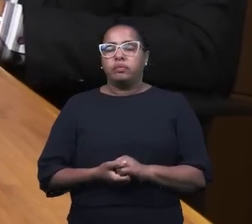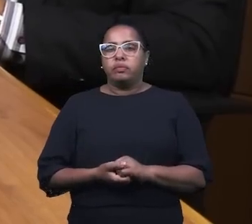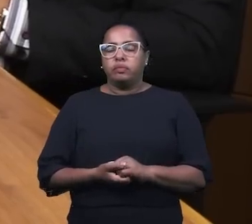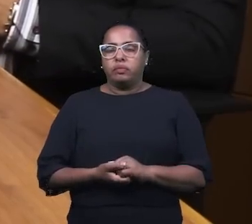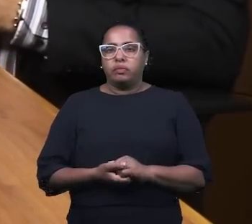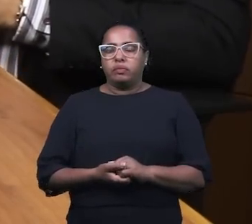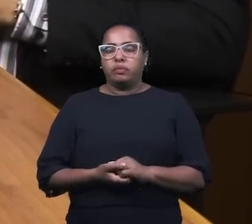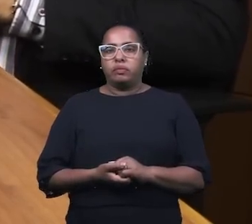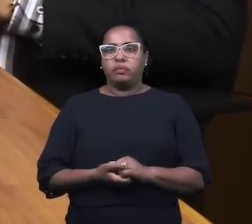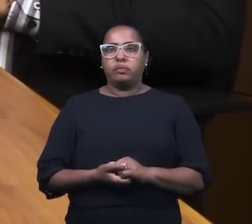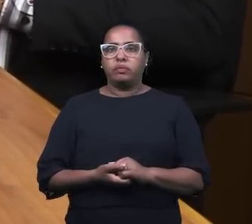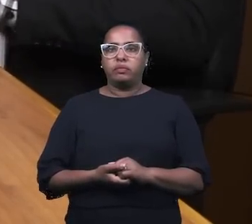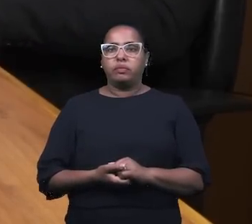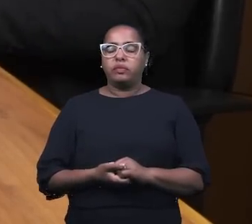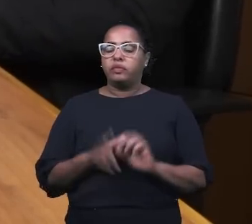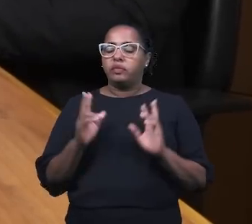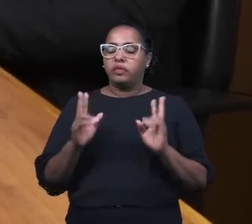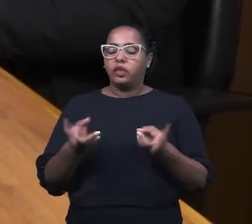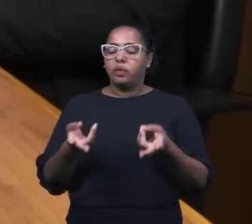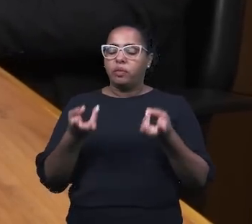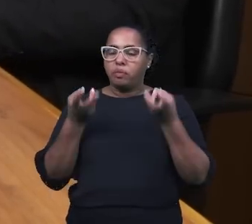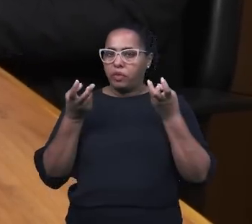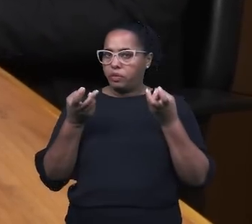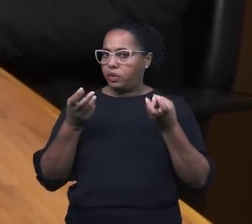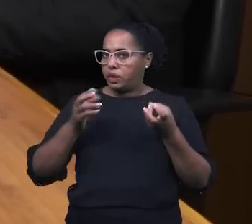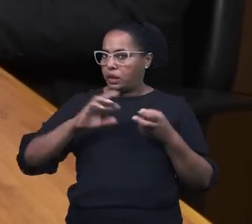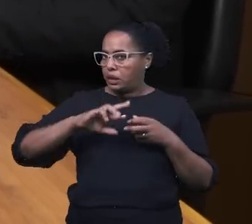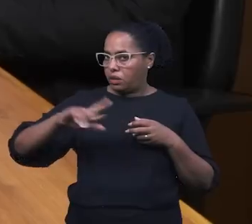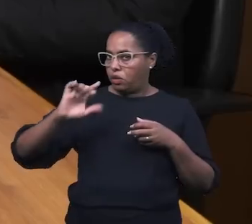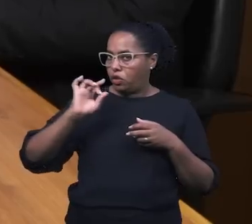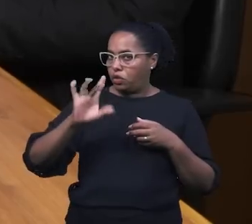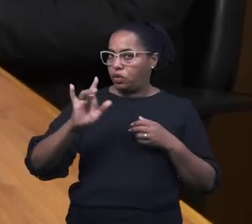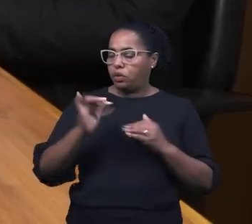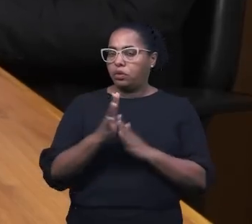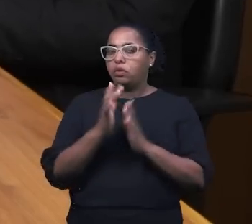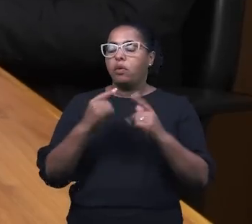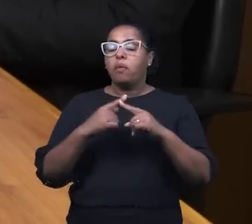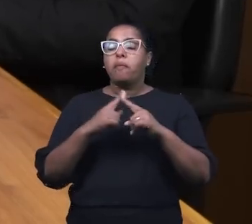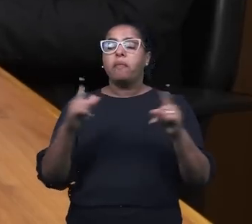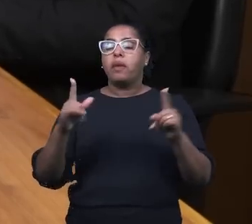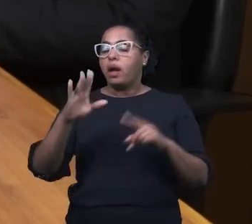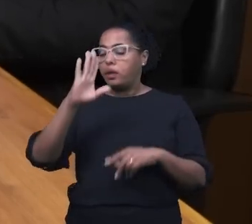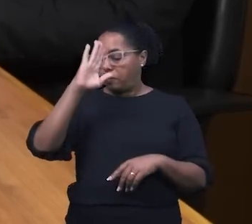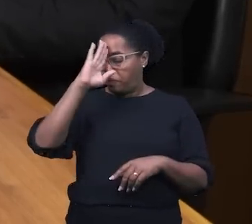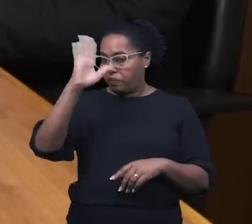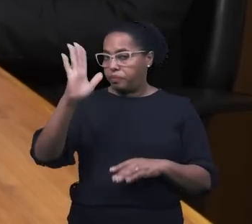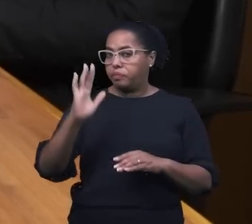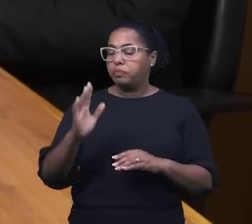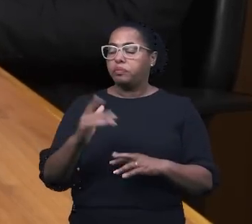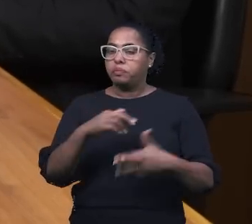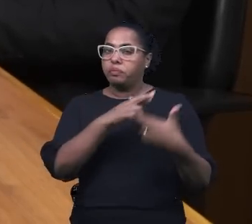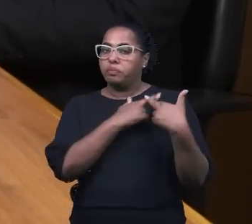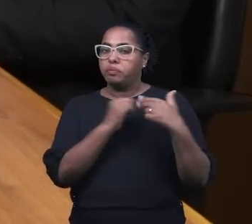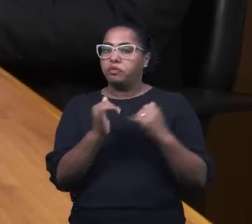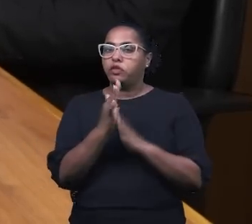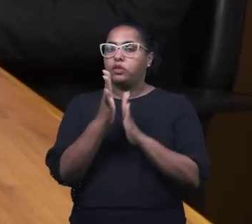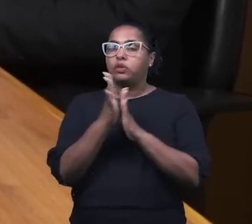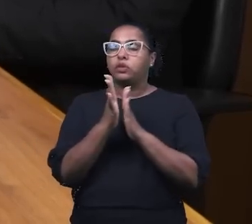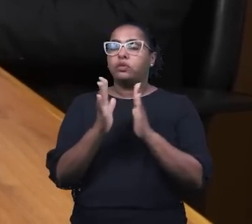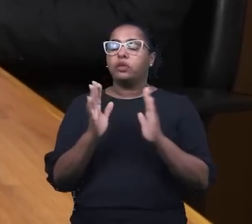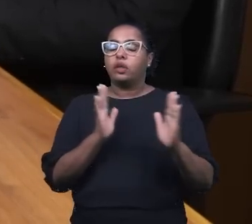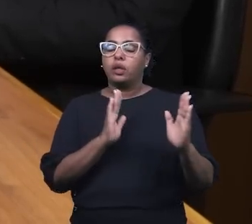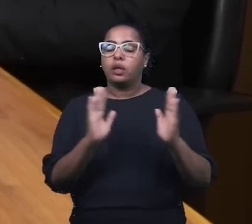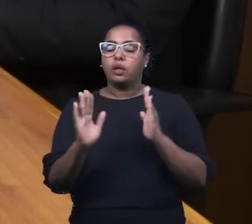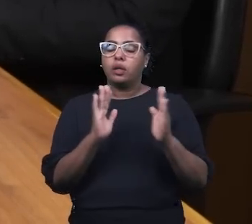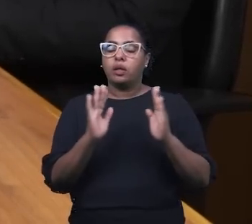e que, assim, foi percebido não só no louvor, mas o louvor teve um papel fundamental, que é o